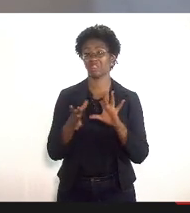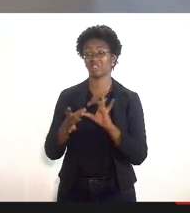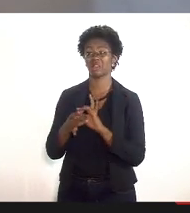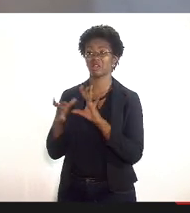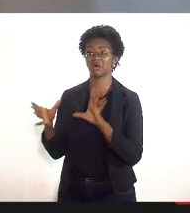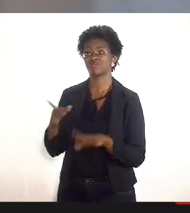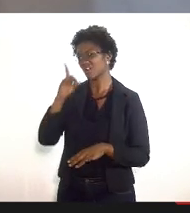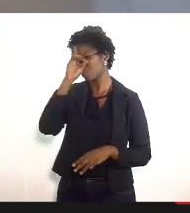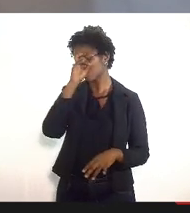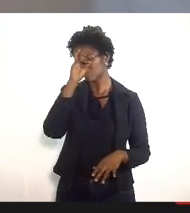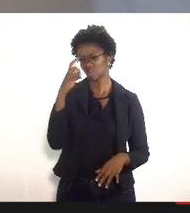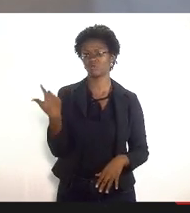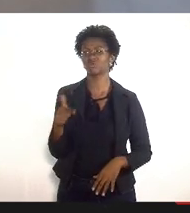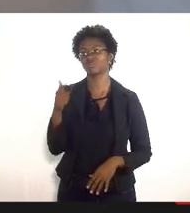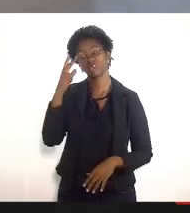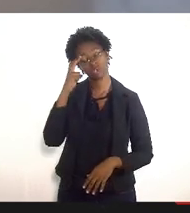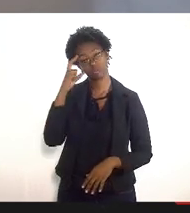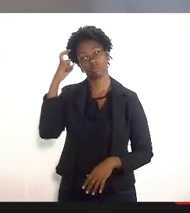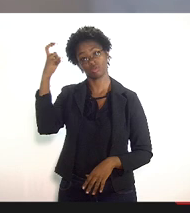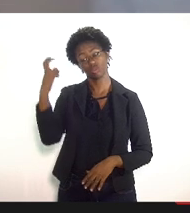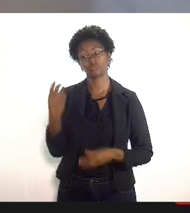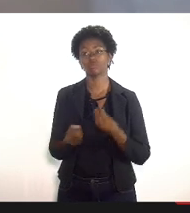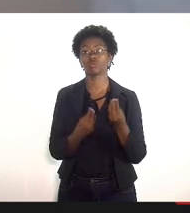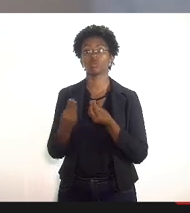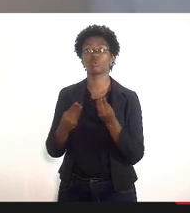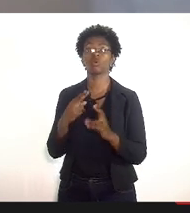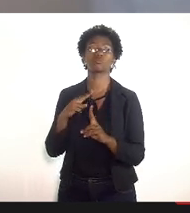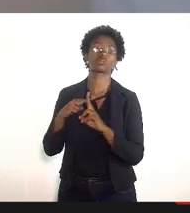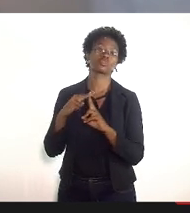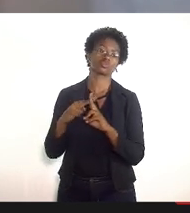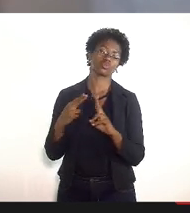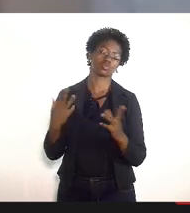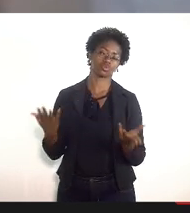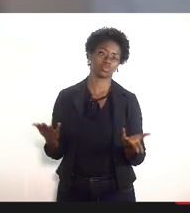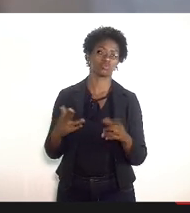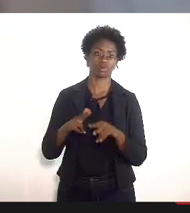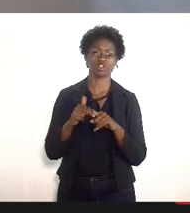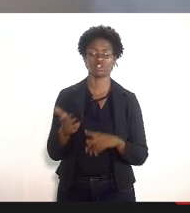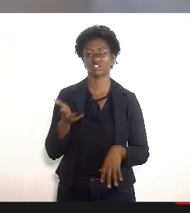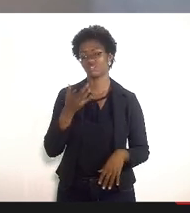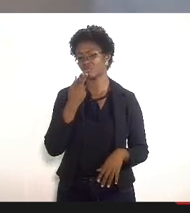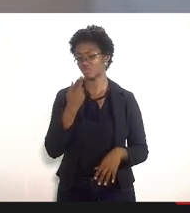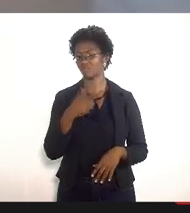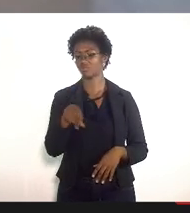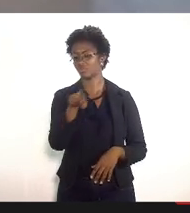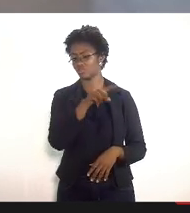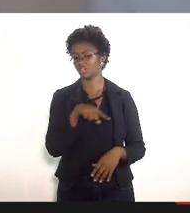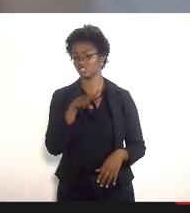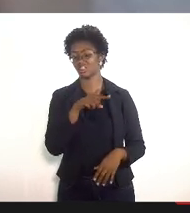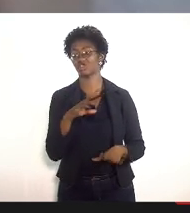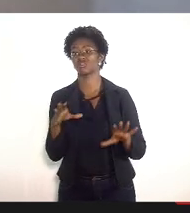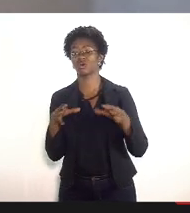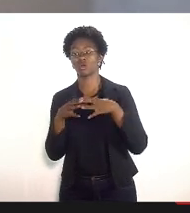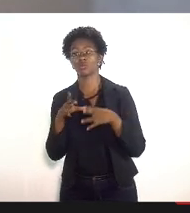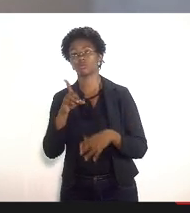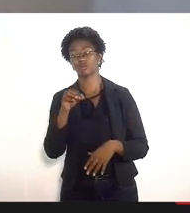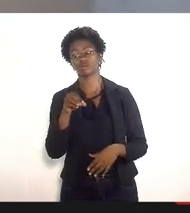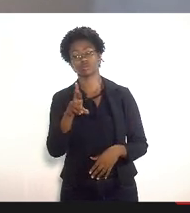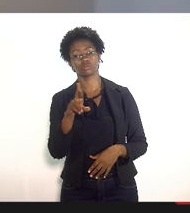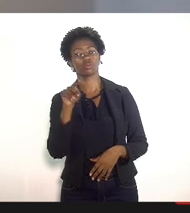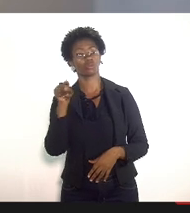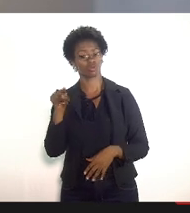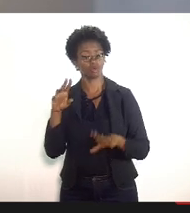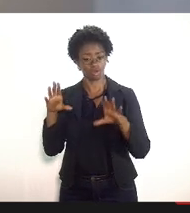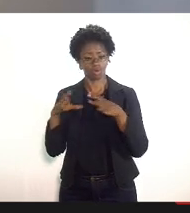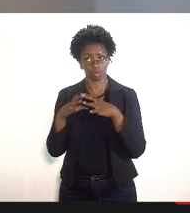hospital que não tem sequer conhecimento de como funciona o SUS. Porque eu queria dizer para vocês, a rede DOR e a rede que